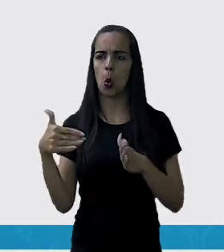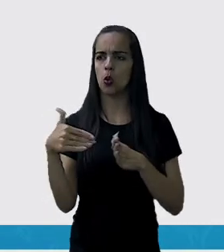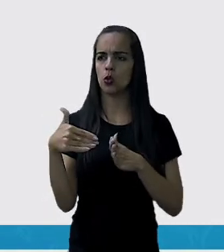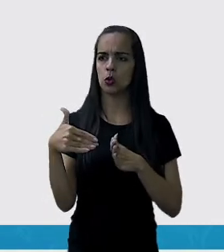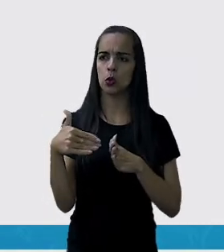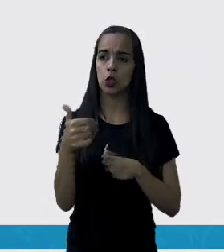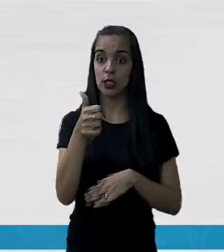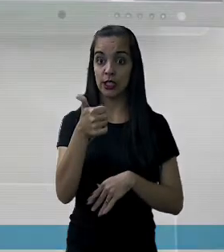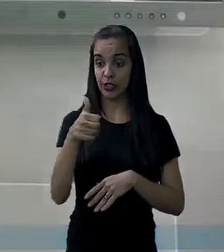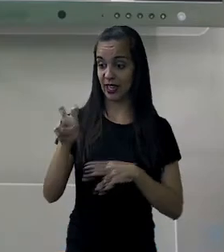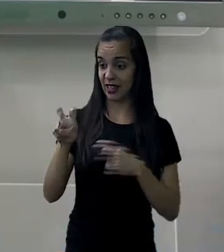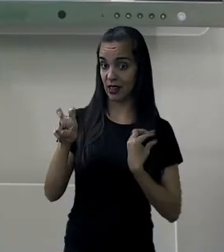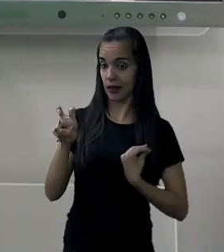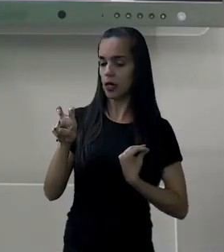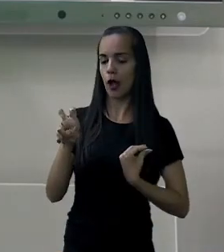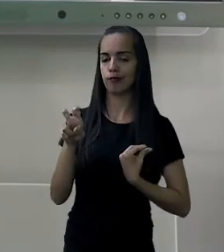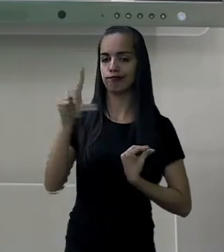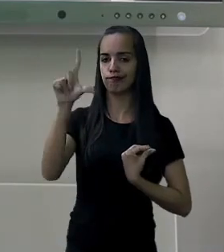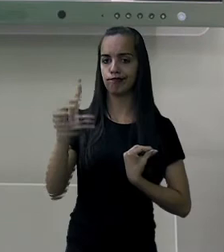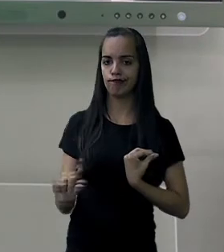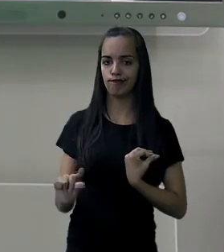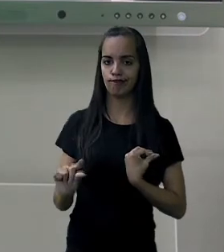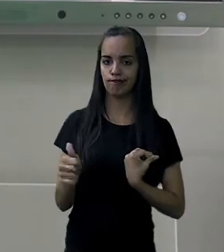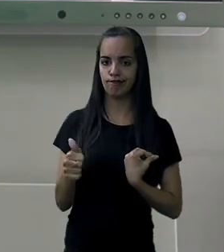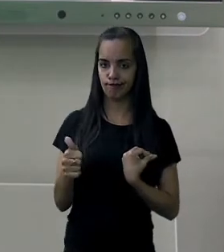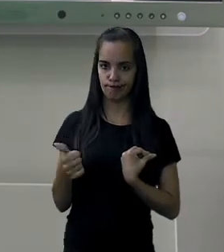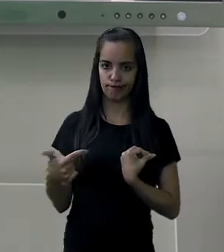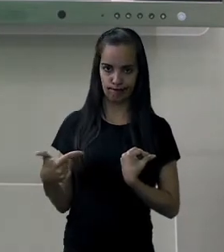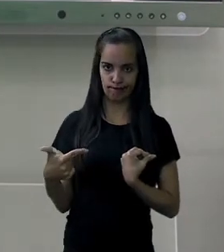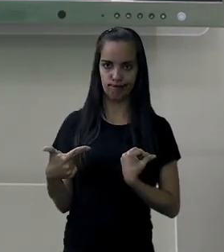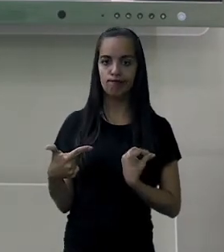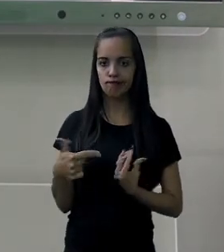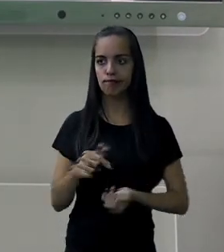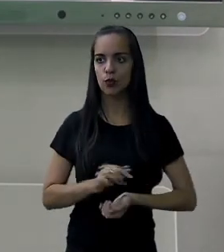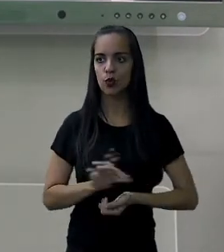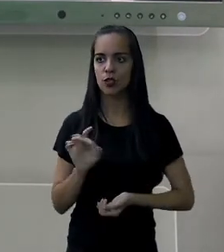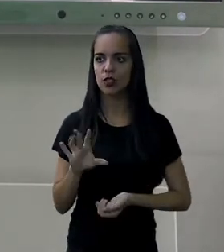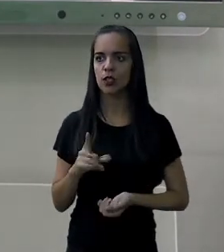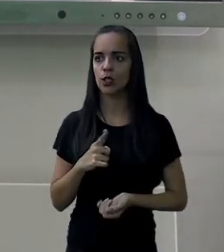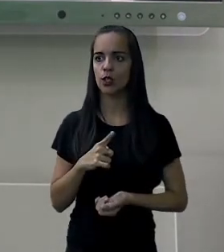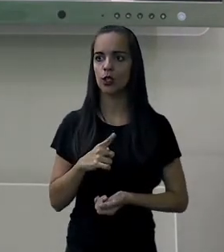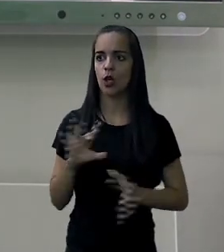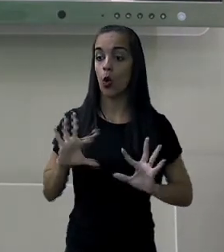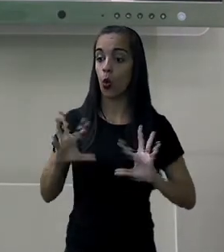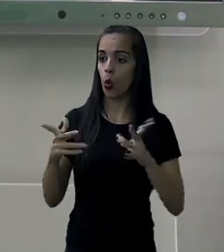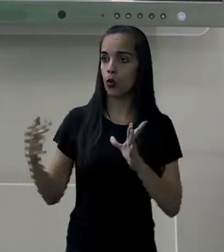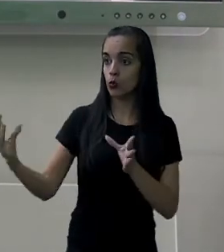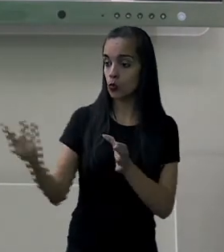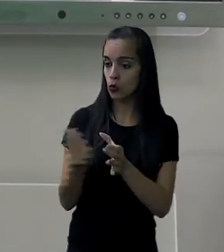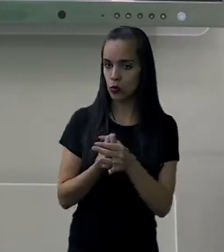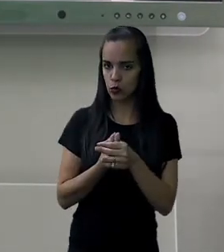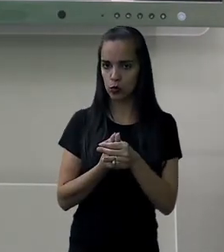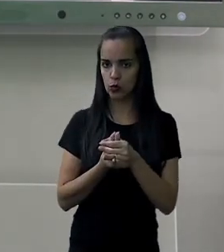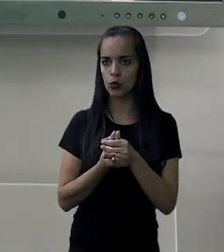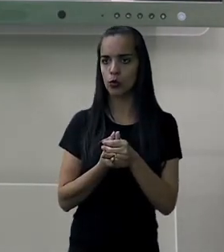por quê? Porque realmente não é fácil colocar